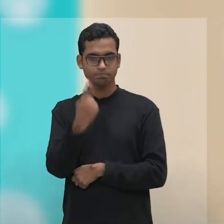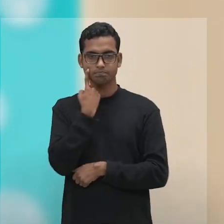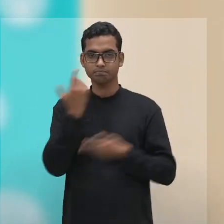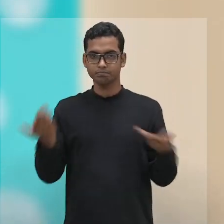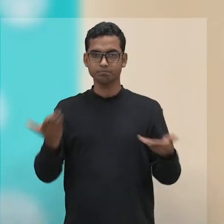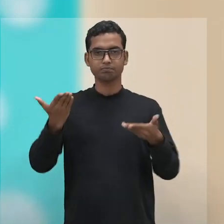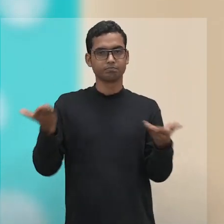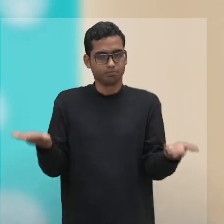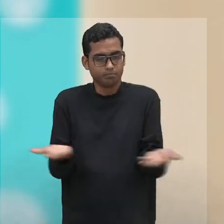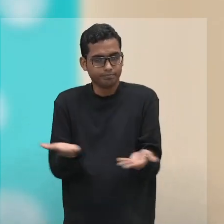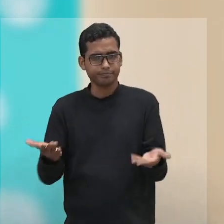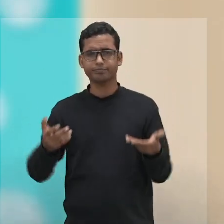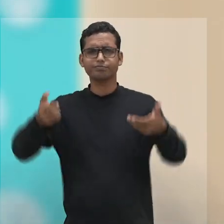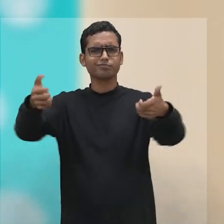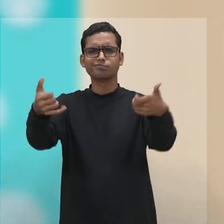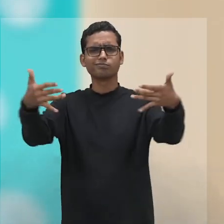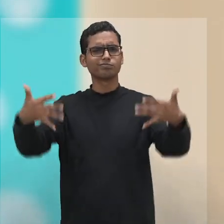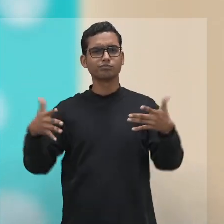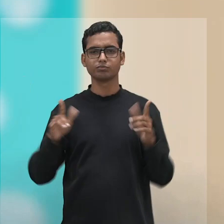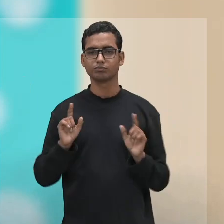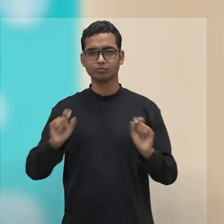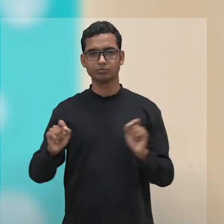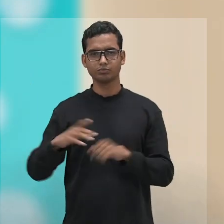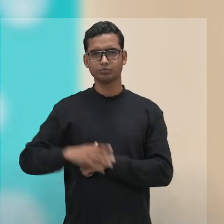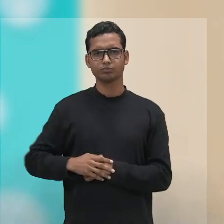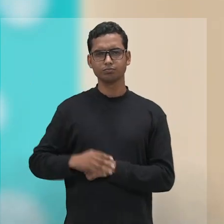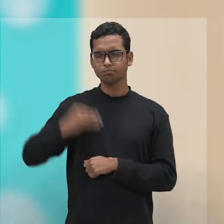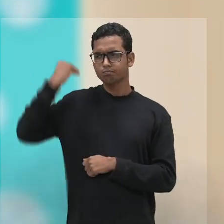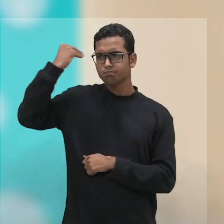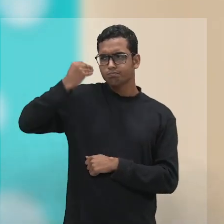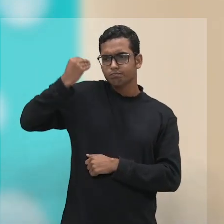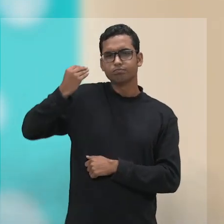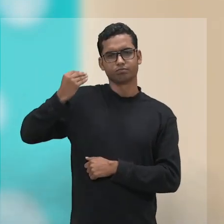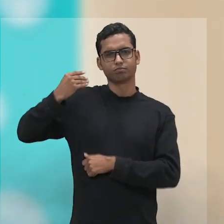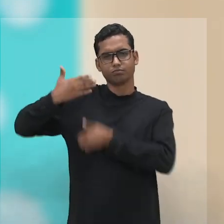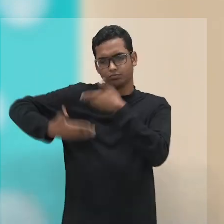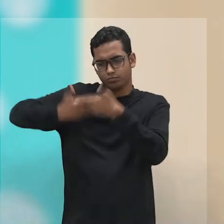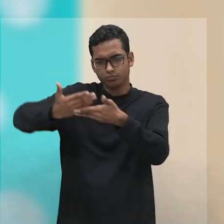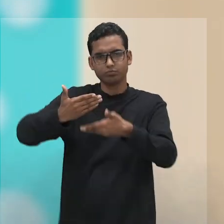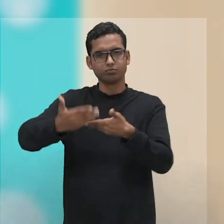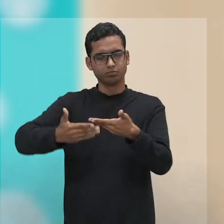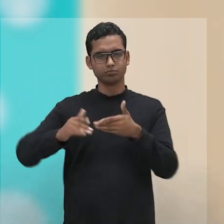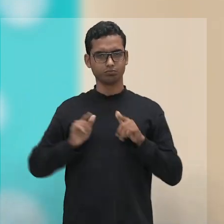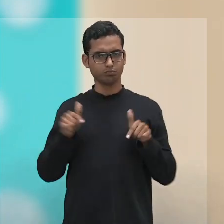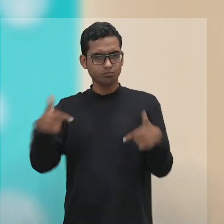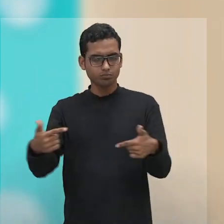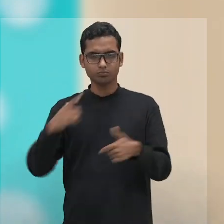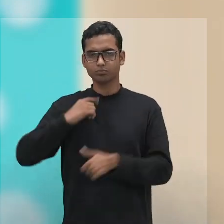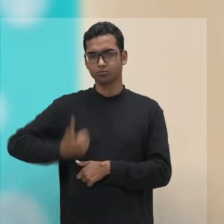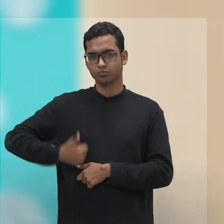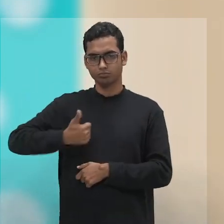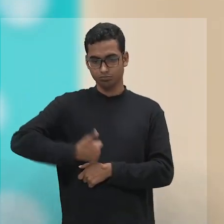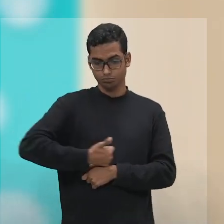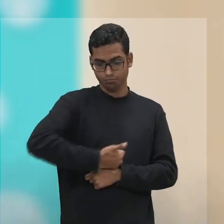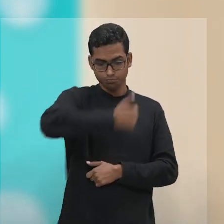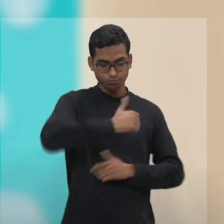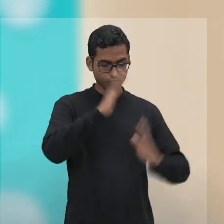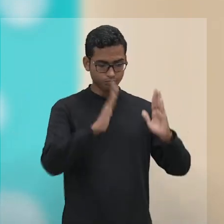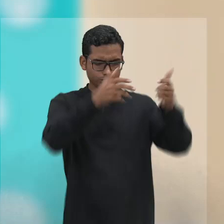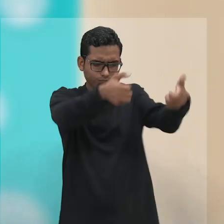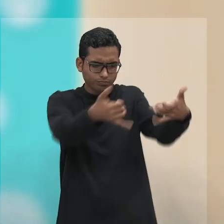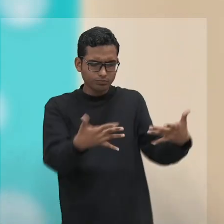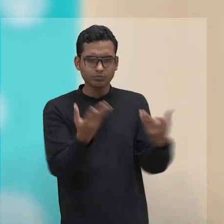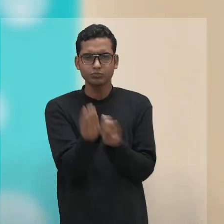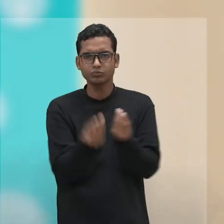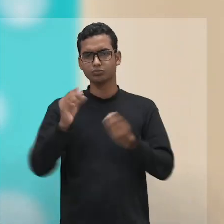falar sobre o quê? Sobre a experimentação dos processos de remediação. Falamos no primeiro momento da nossa aula como